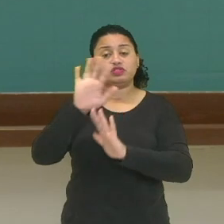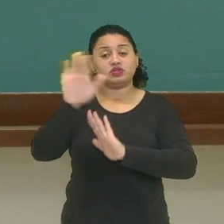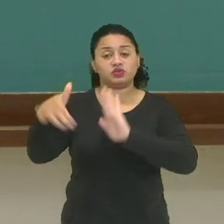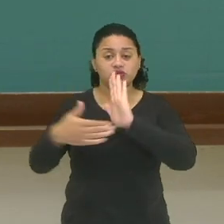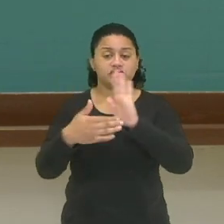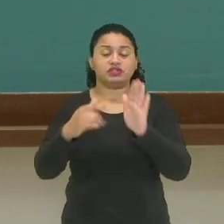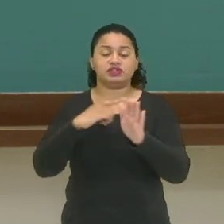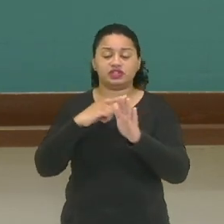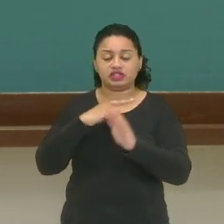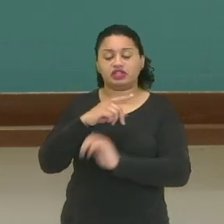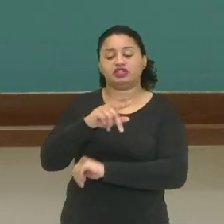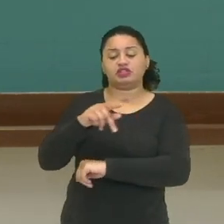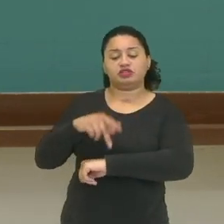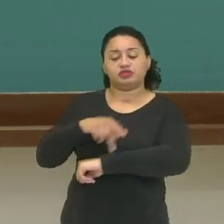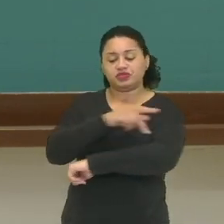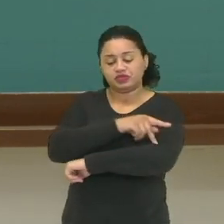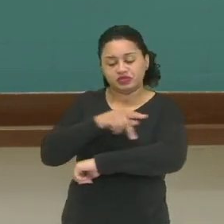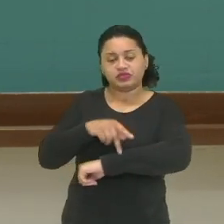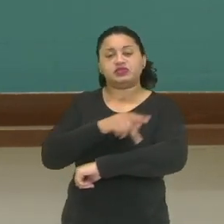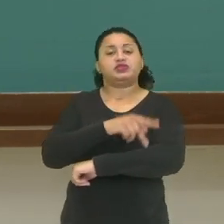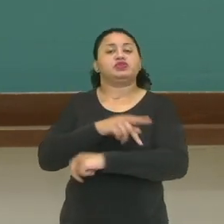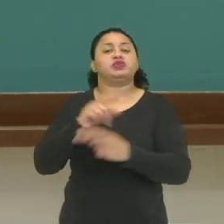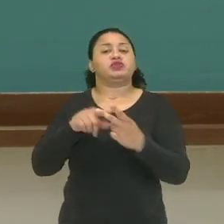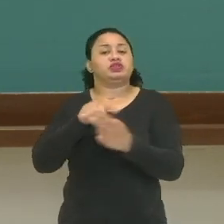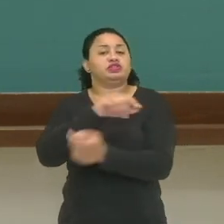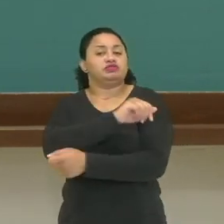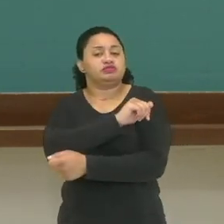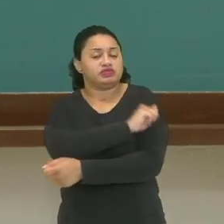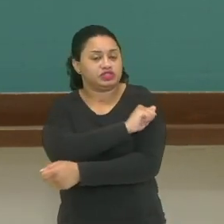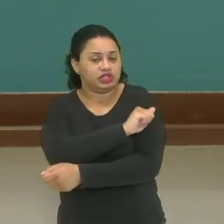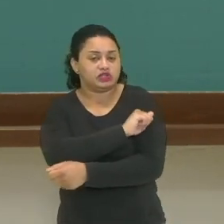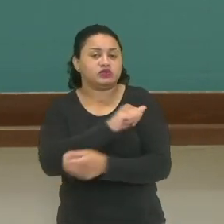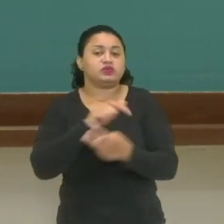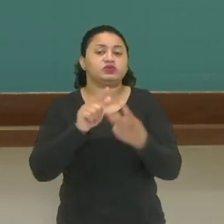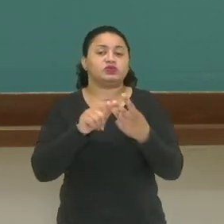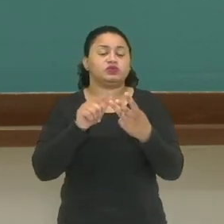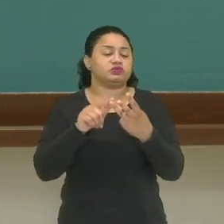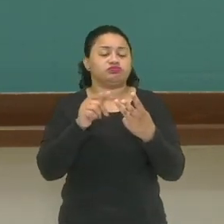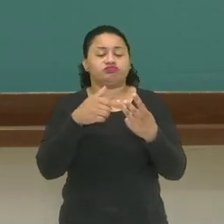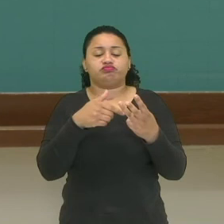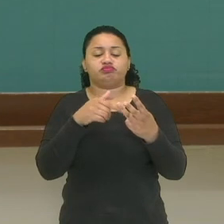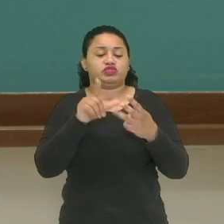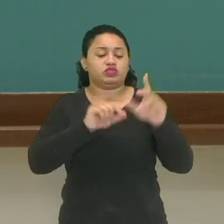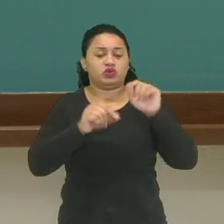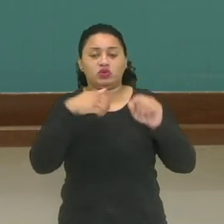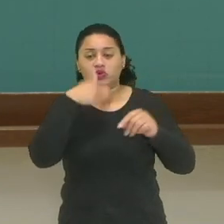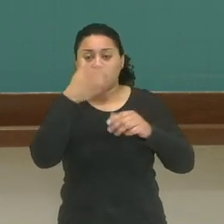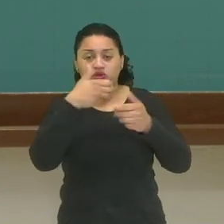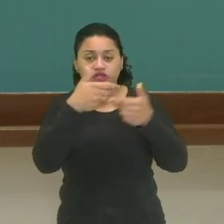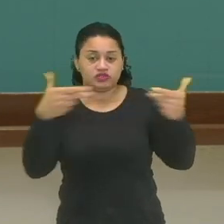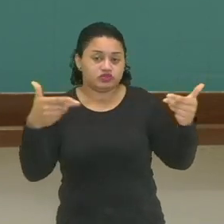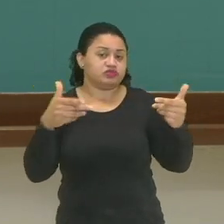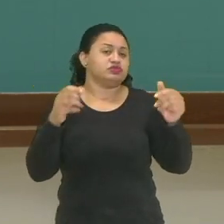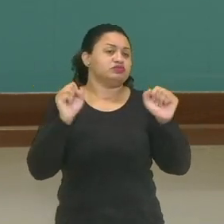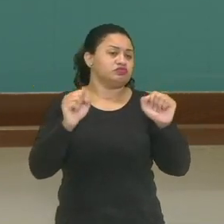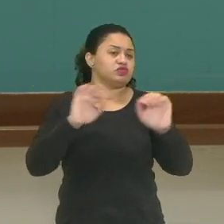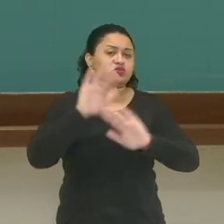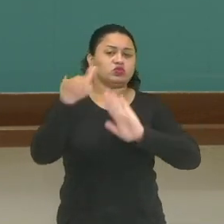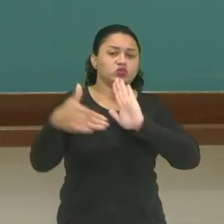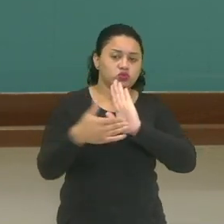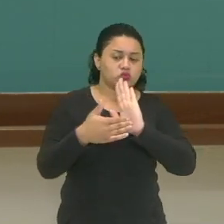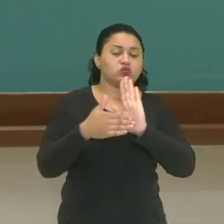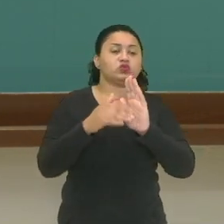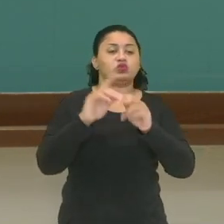professores, de alunos, de cartas, de opções de frutas. Então, eu posso, é o conjunto total. E depois